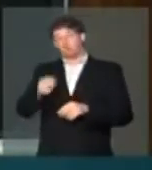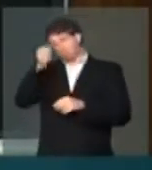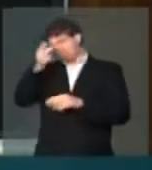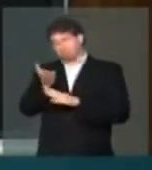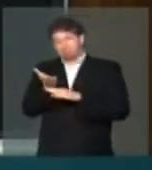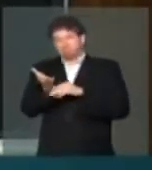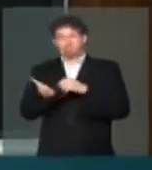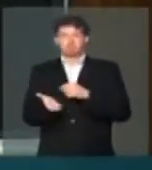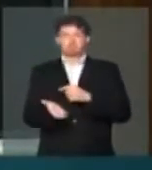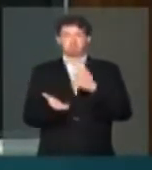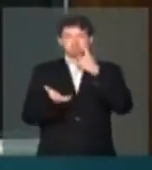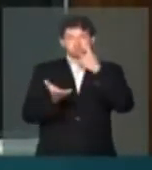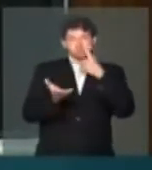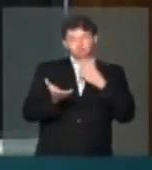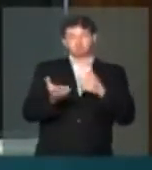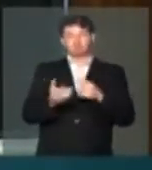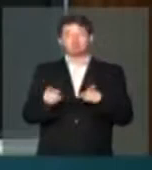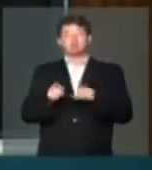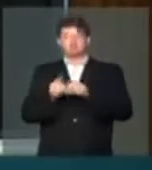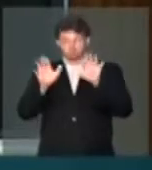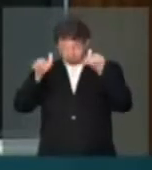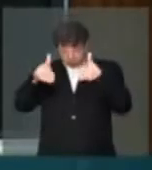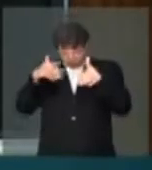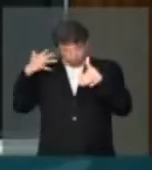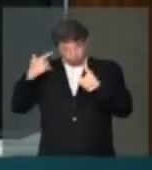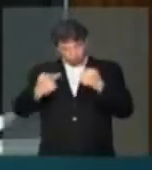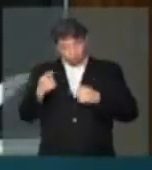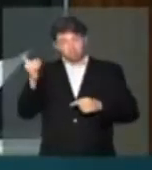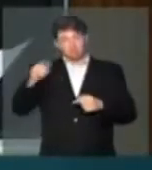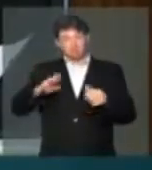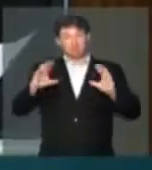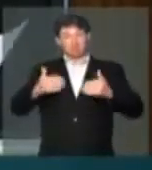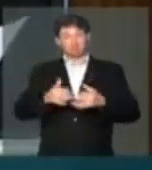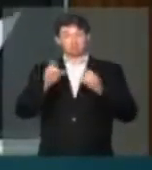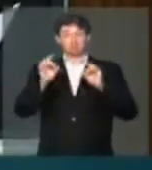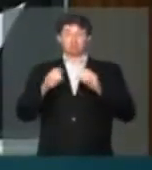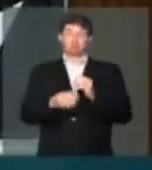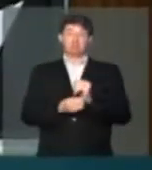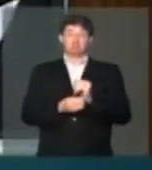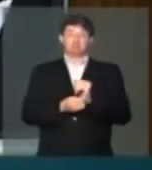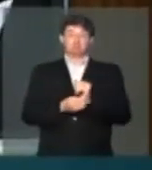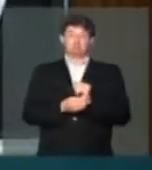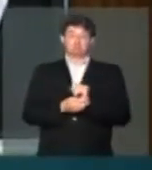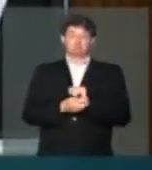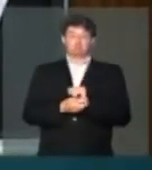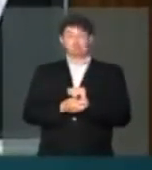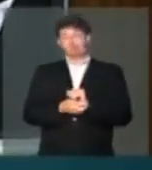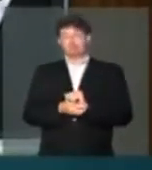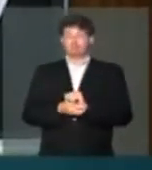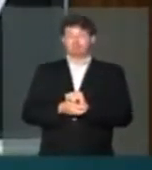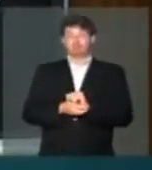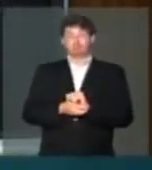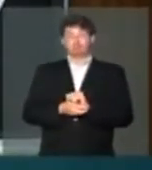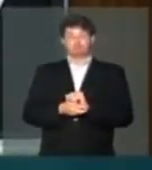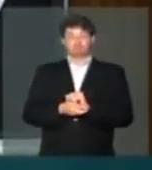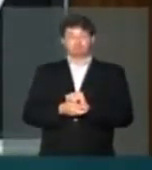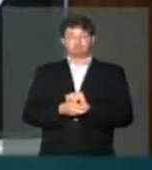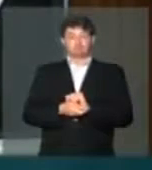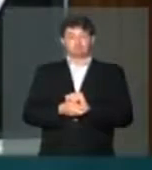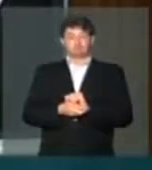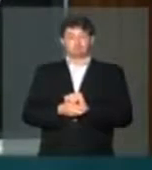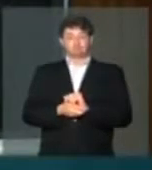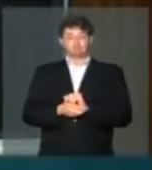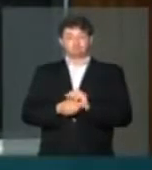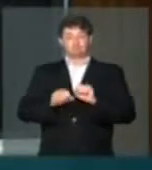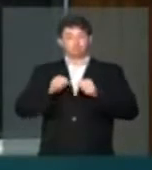a consequente submissão política, caberá à comissão especial, logicamente, que com